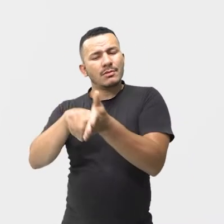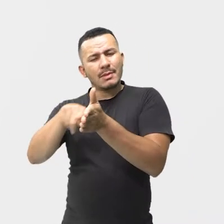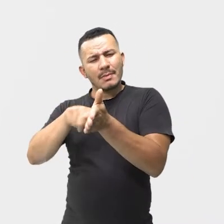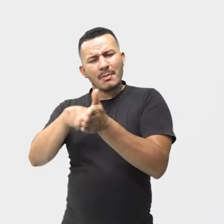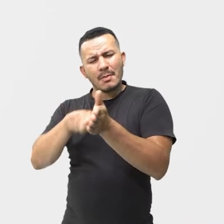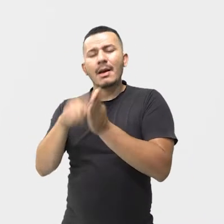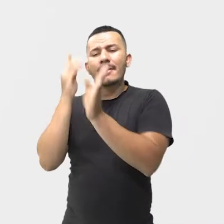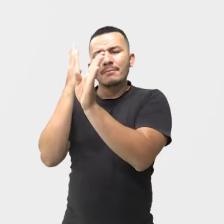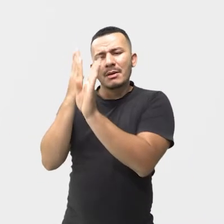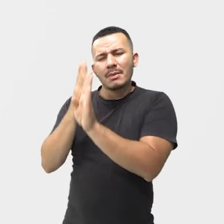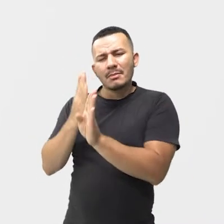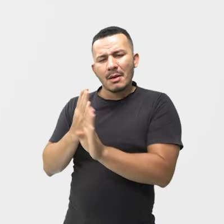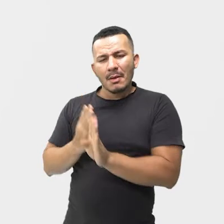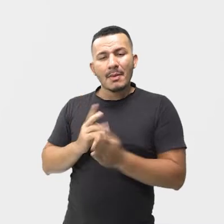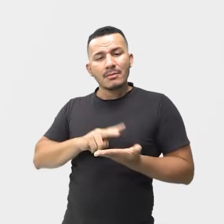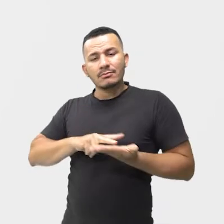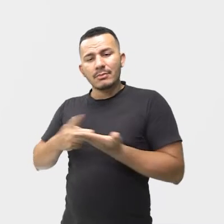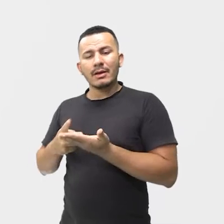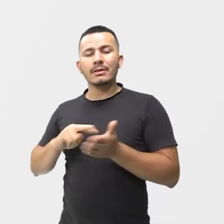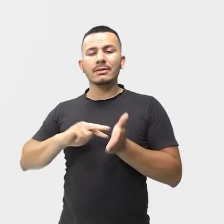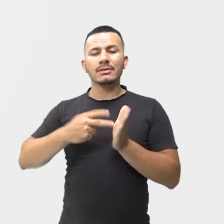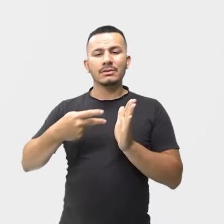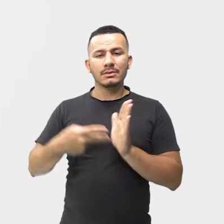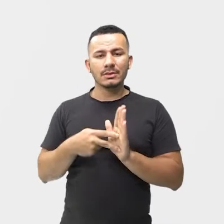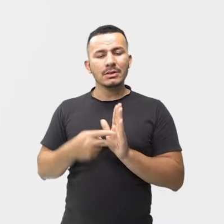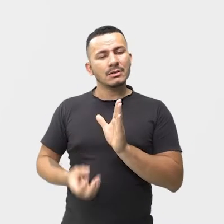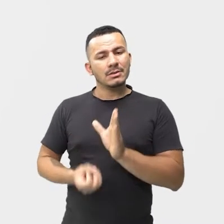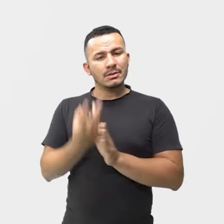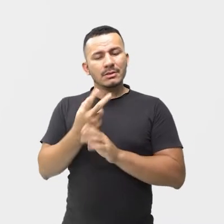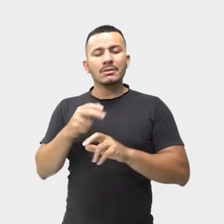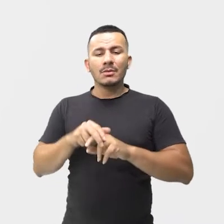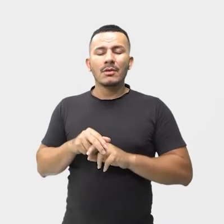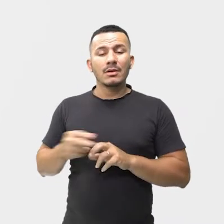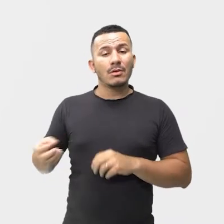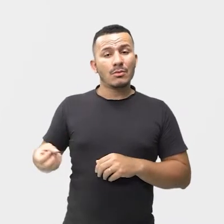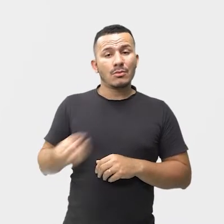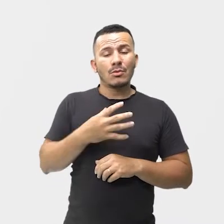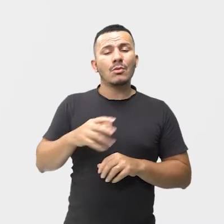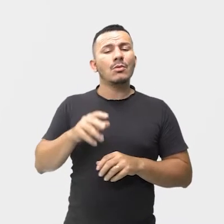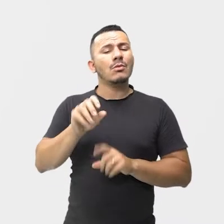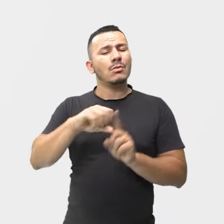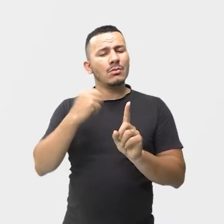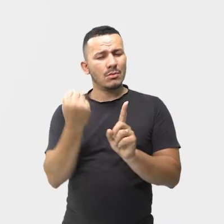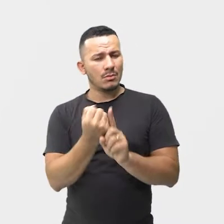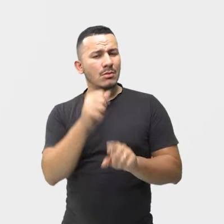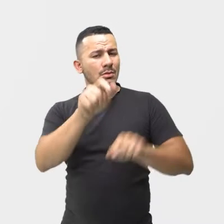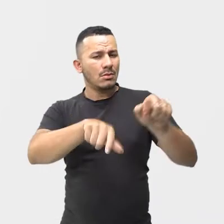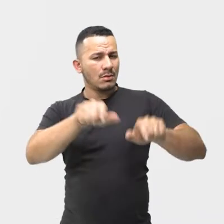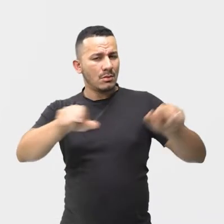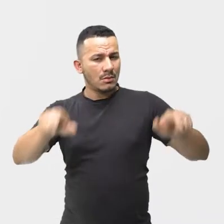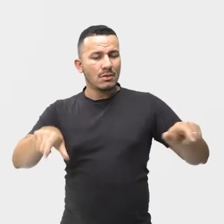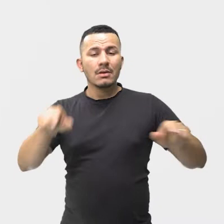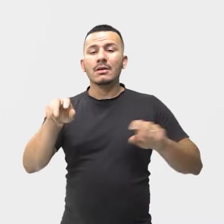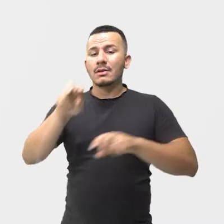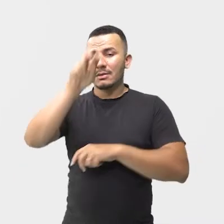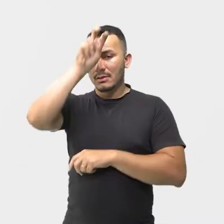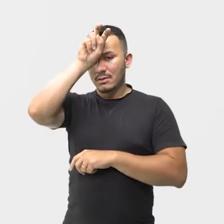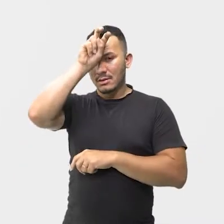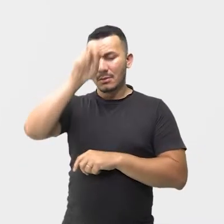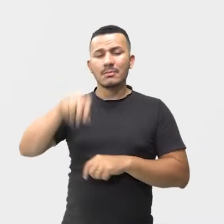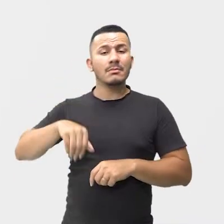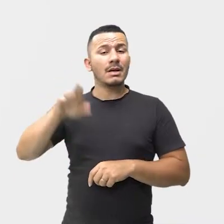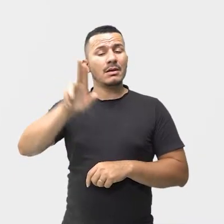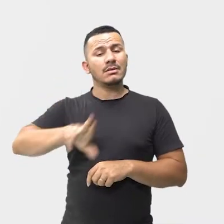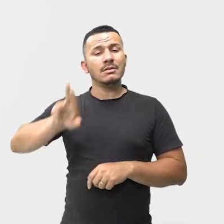aí. Então, surgiu essa escrita aí a partir dessa civilização egípcia, certo? E eles utilizavam muito também